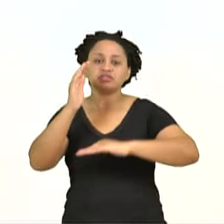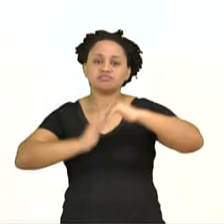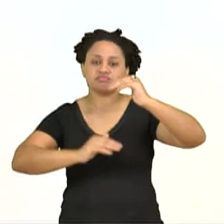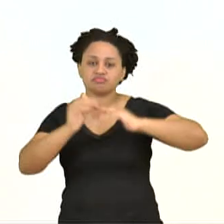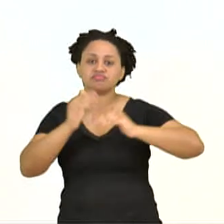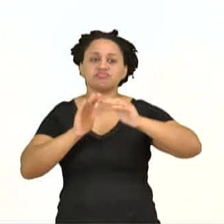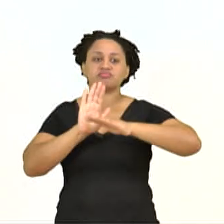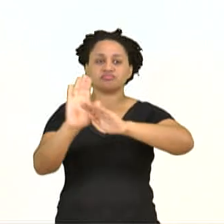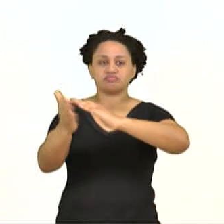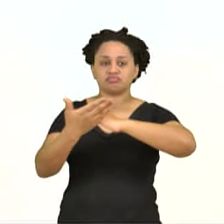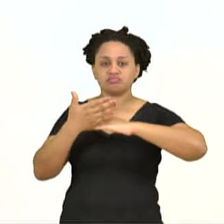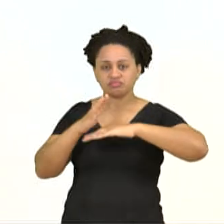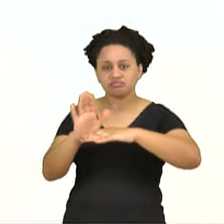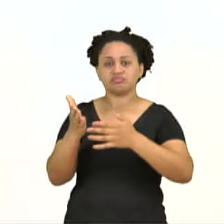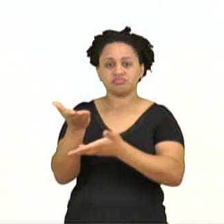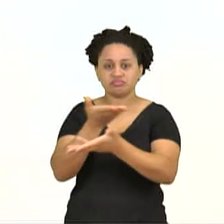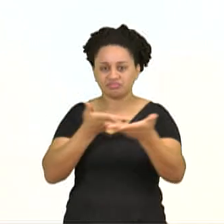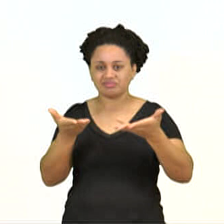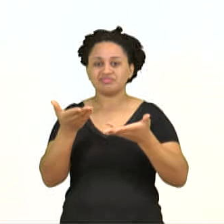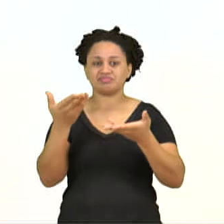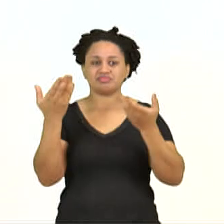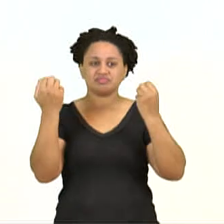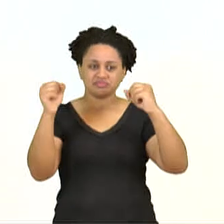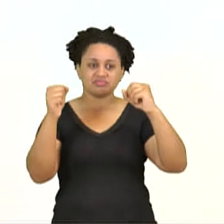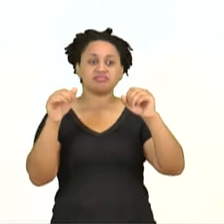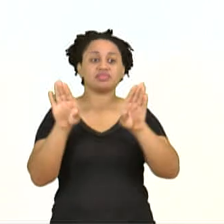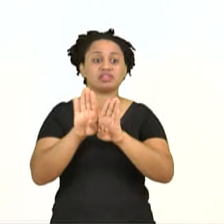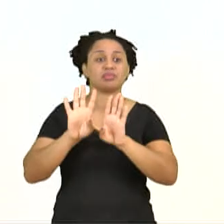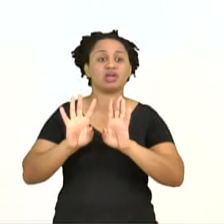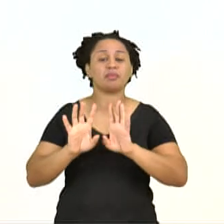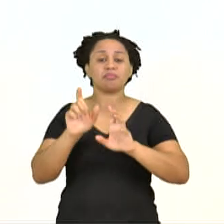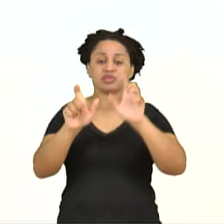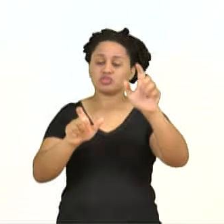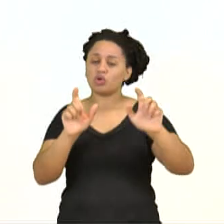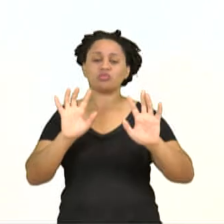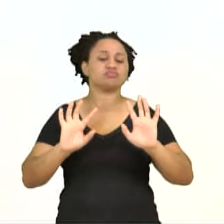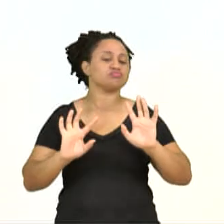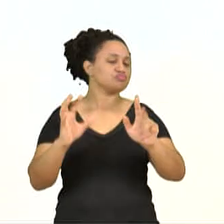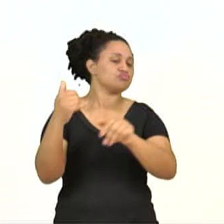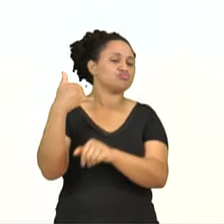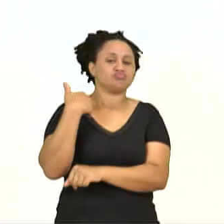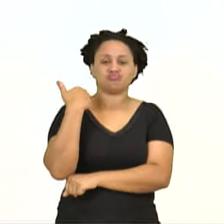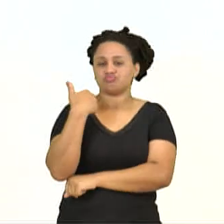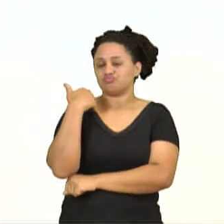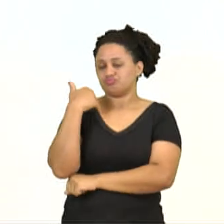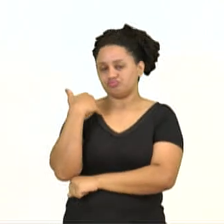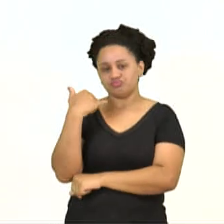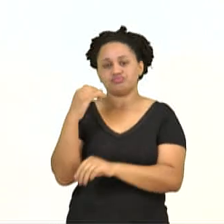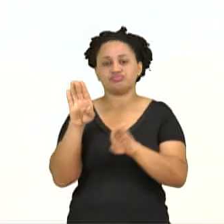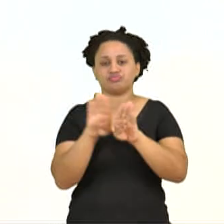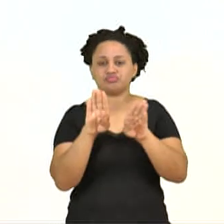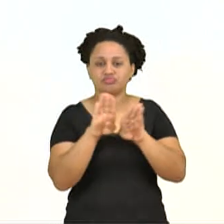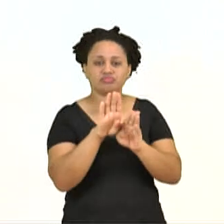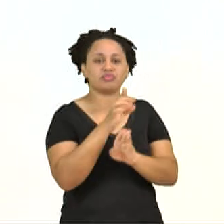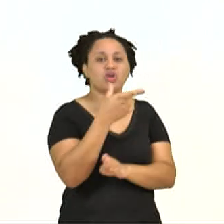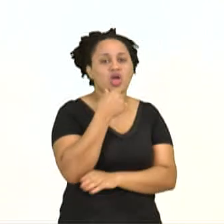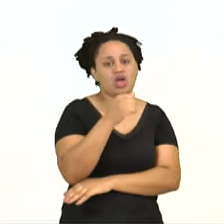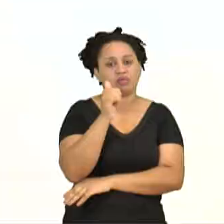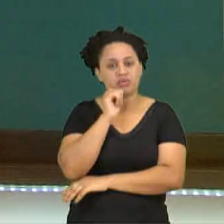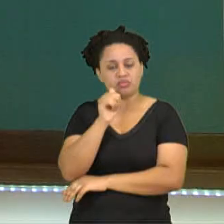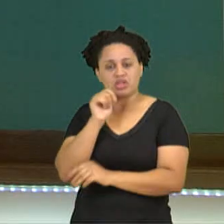recreacionais e participam pessoas de todas as idades e ambos os sexos. Então, quando nós estamos